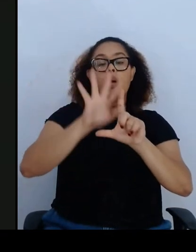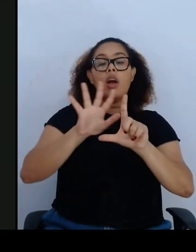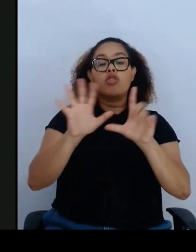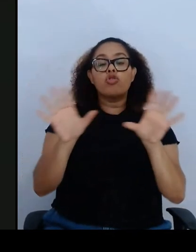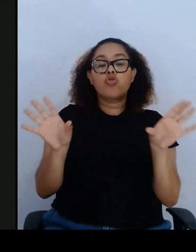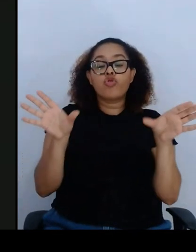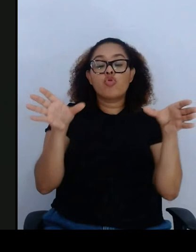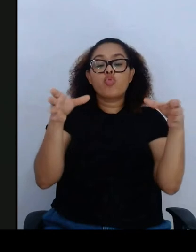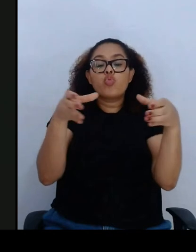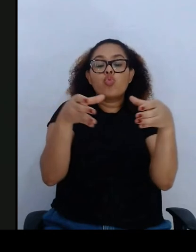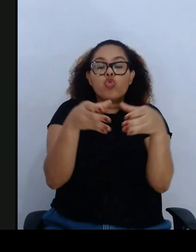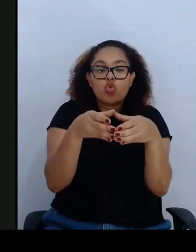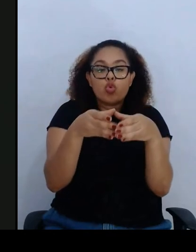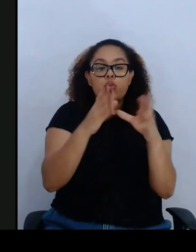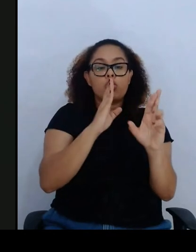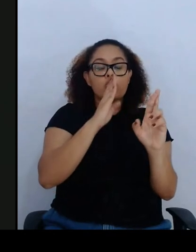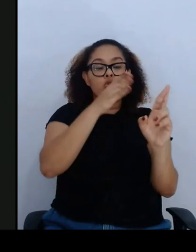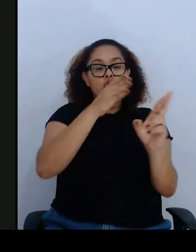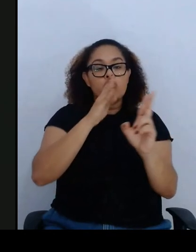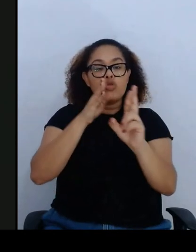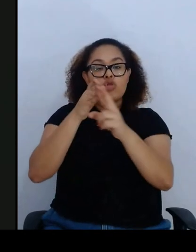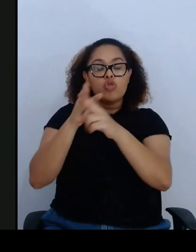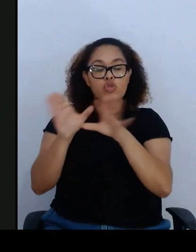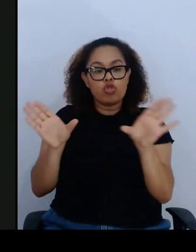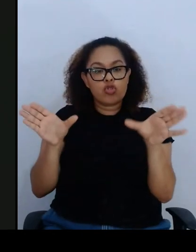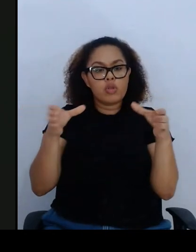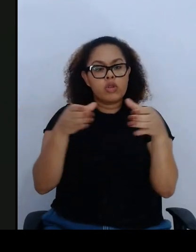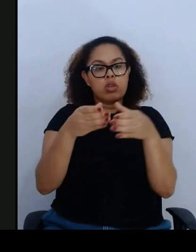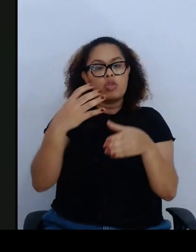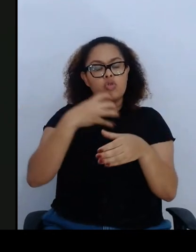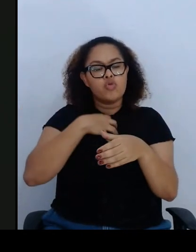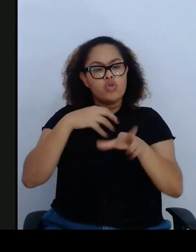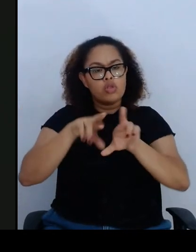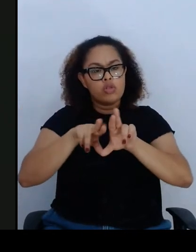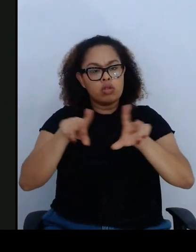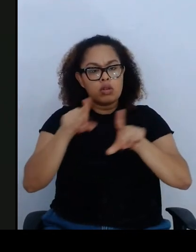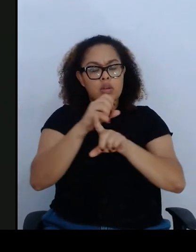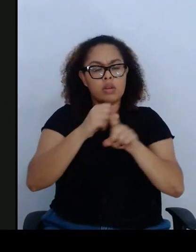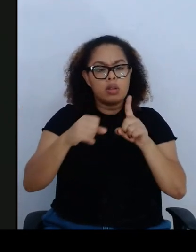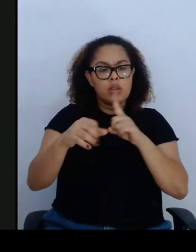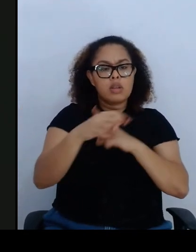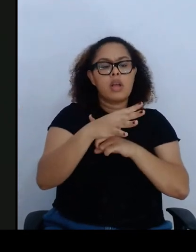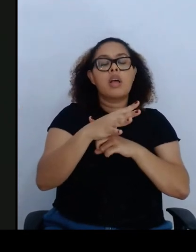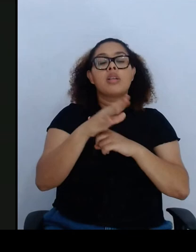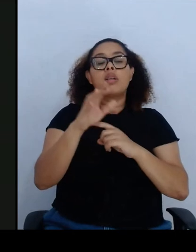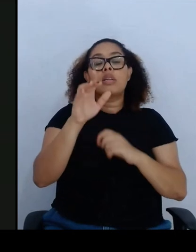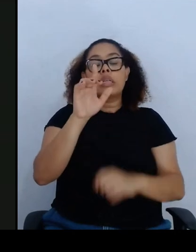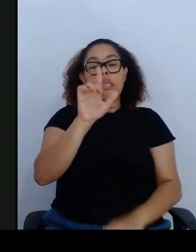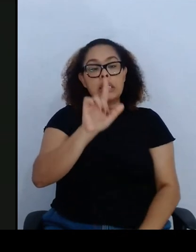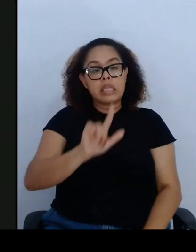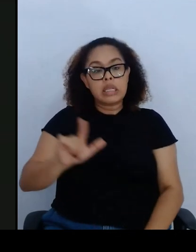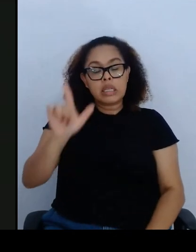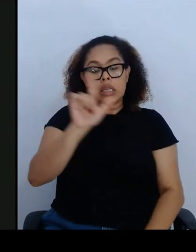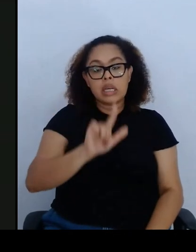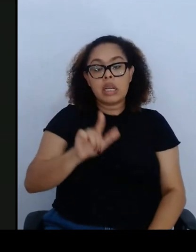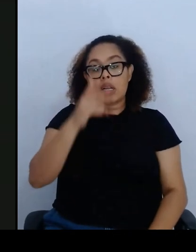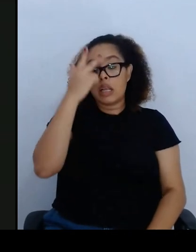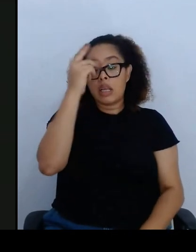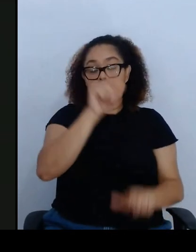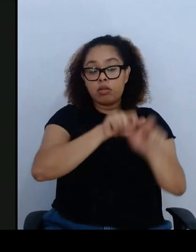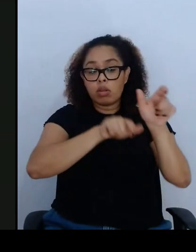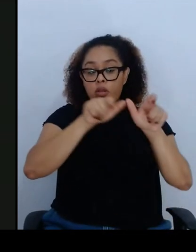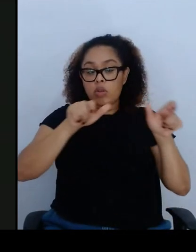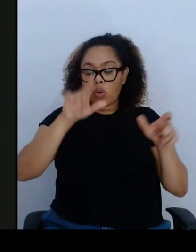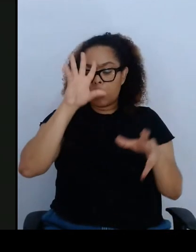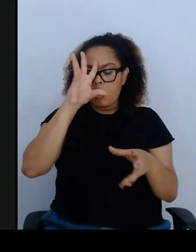referências que se reúnem em diferentes formas de materiais sociais e literários através dos quais as pessoas tentam entender Quem